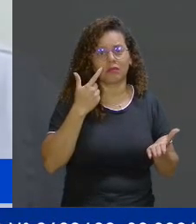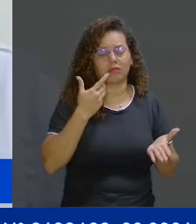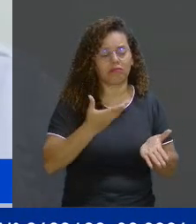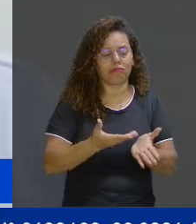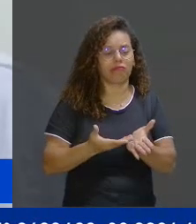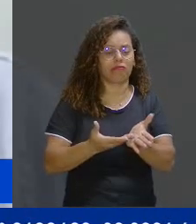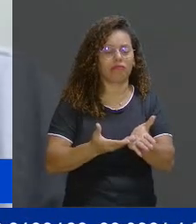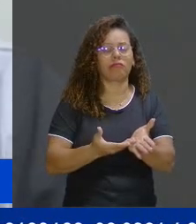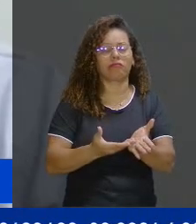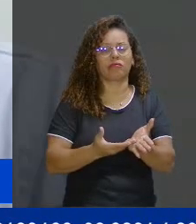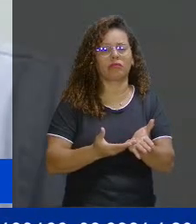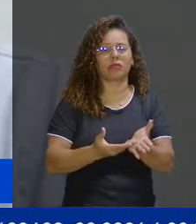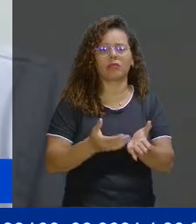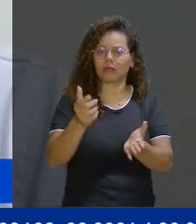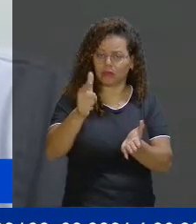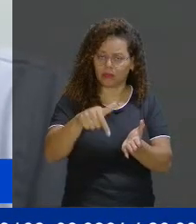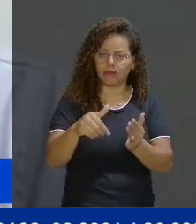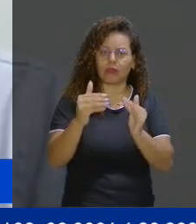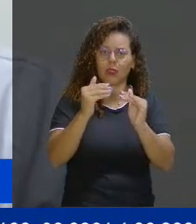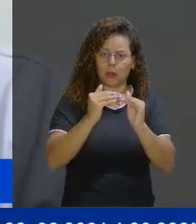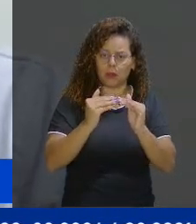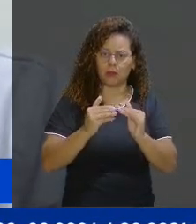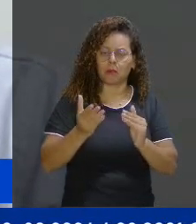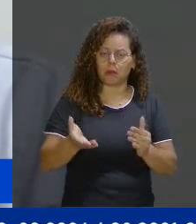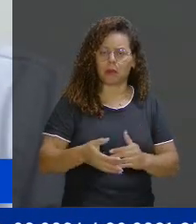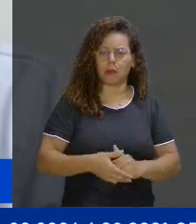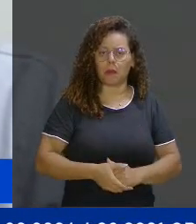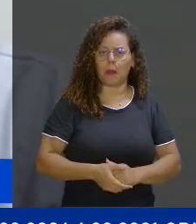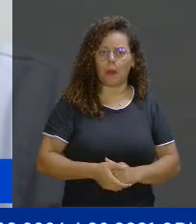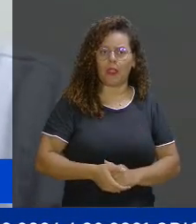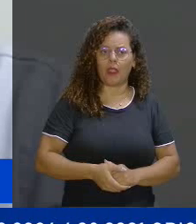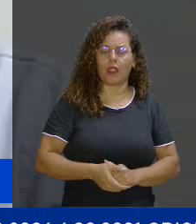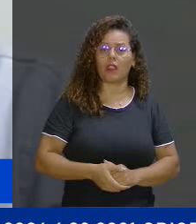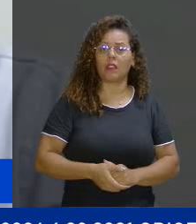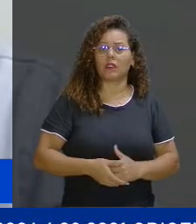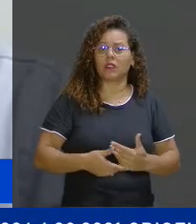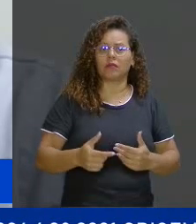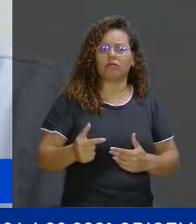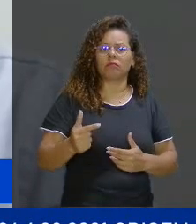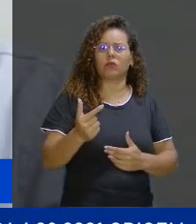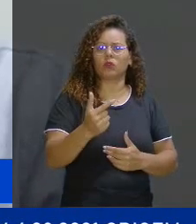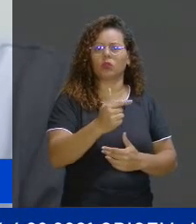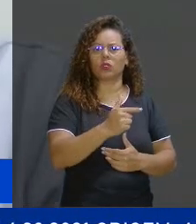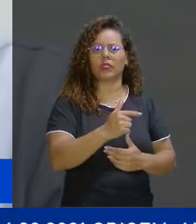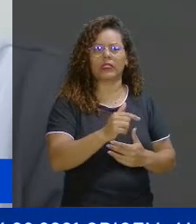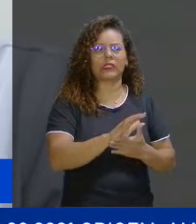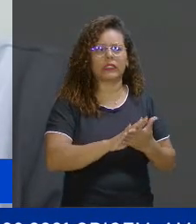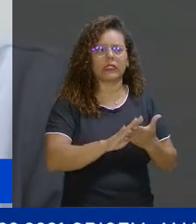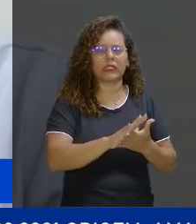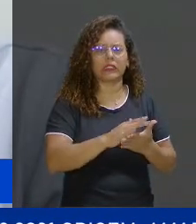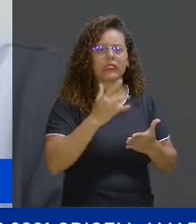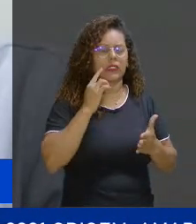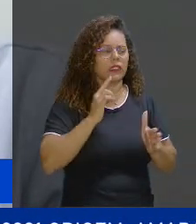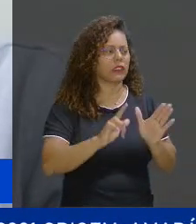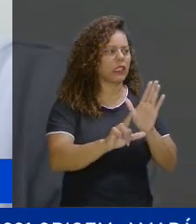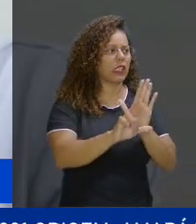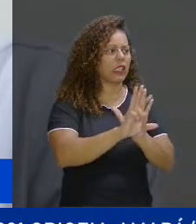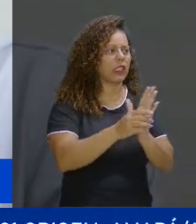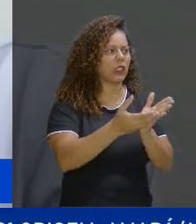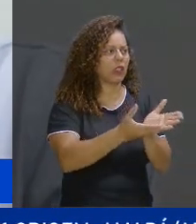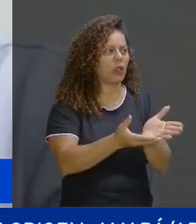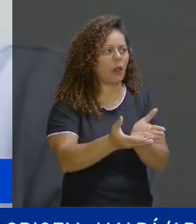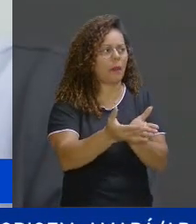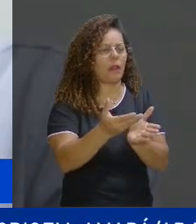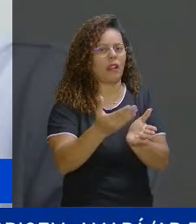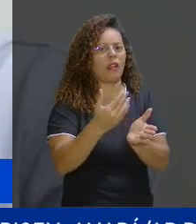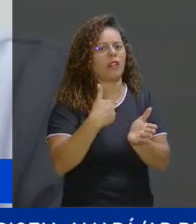isso, reitero o que está no recuo, na contra as razões, de que não há nem nada sendo aferido na antieconomicidade.